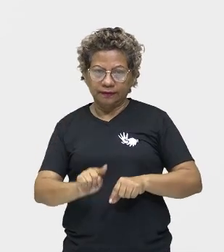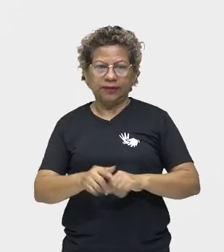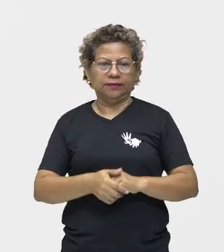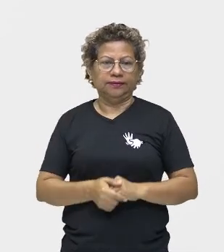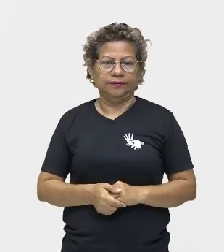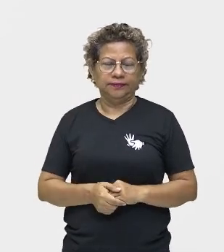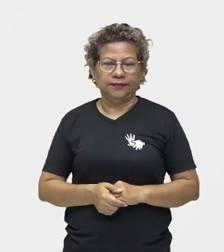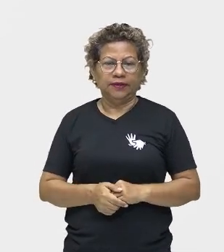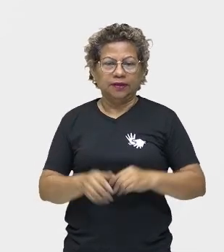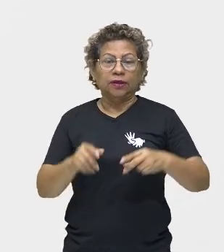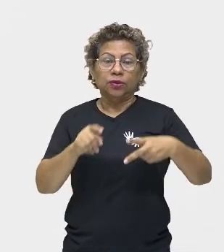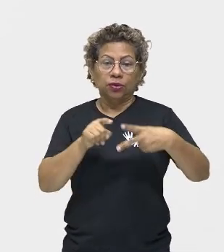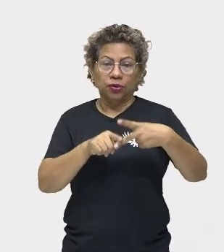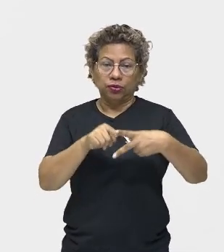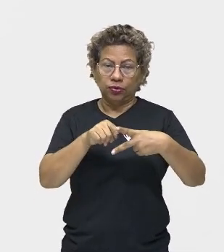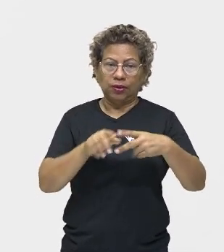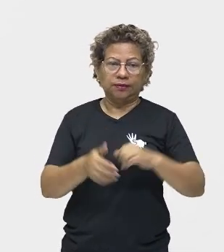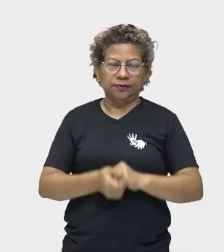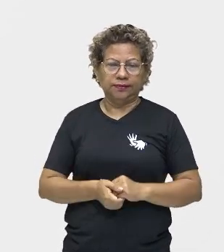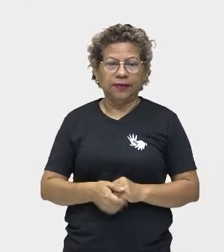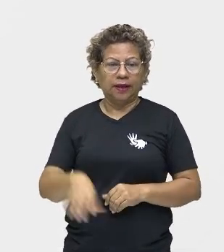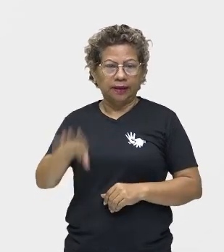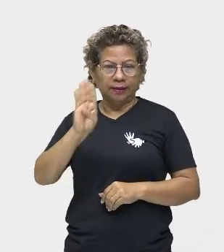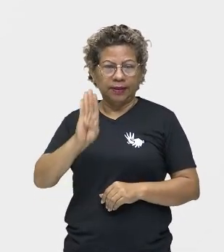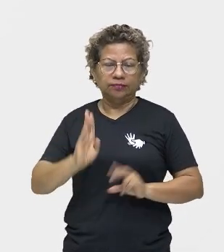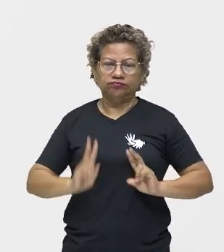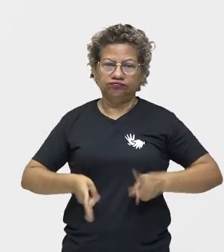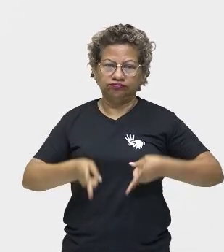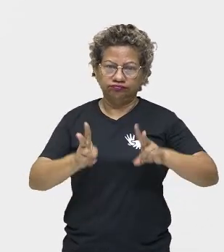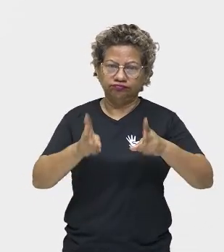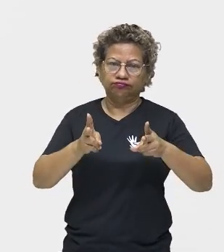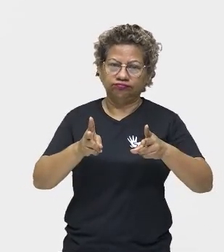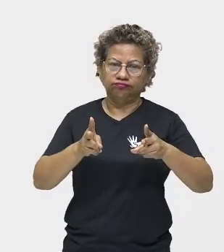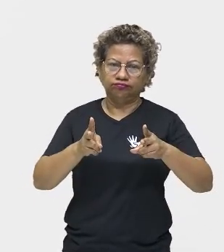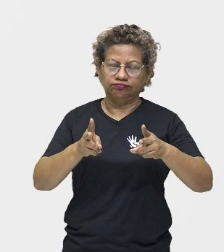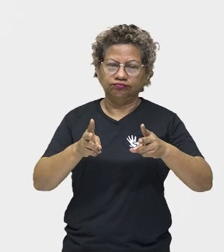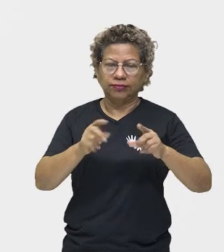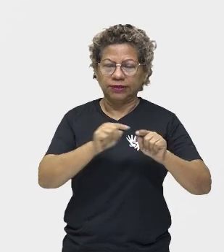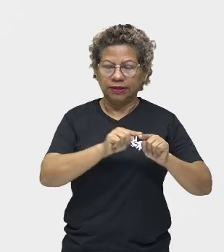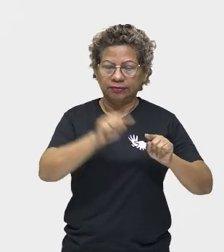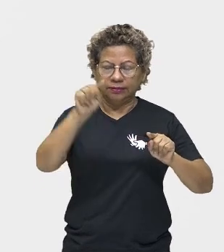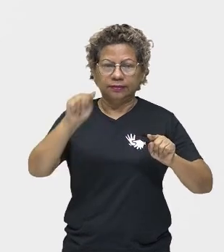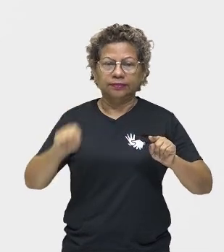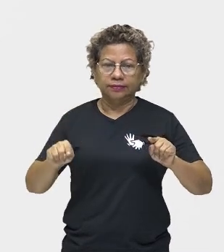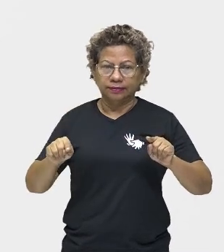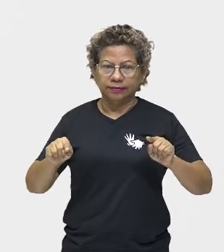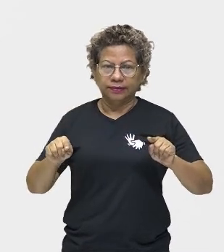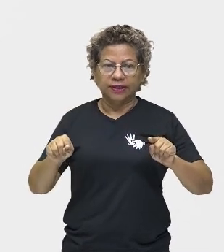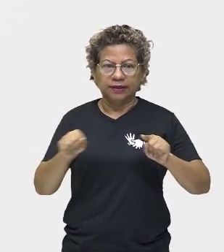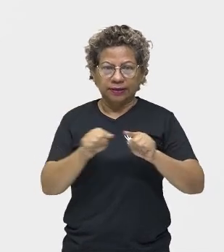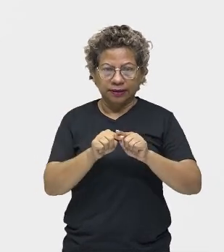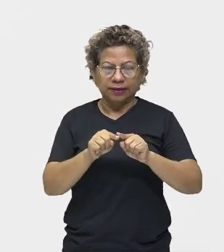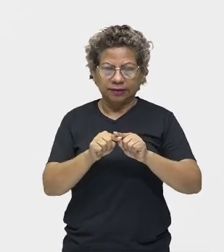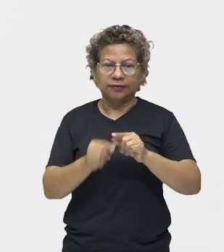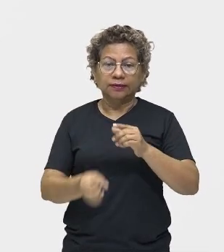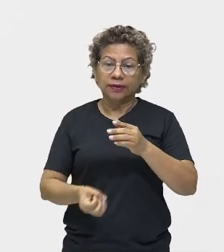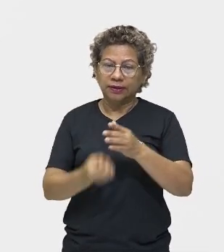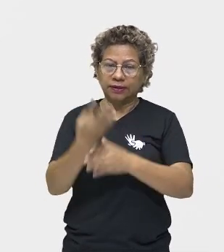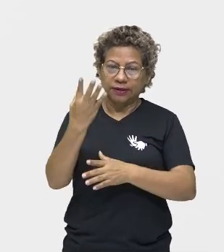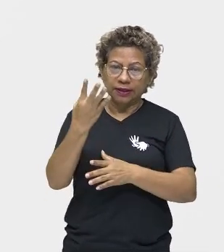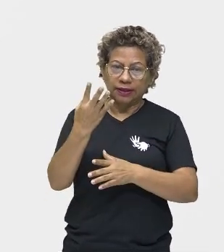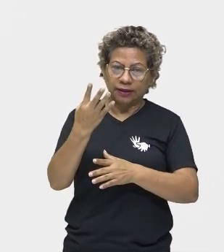Segmento de reta que une a reta suporte do lado do triângulo com o vértice oposto, formando um ângulo reto com esta.